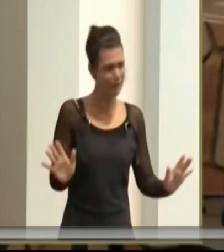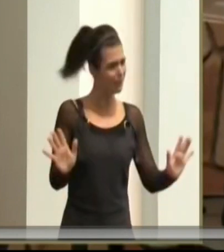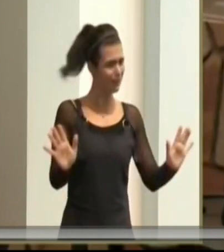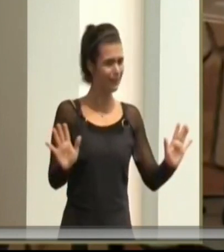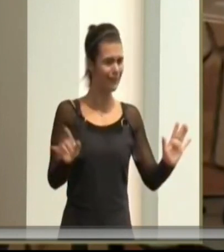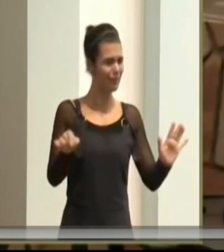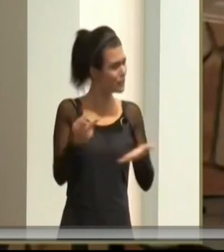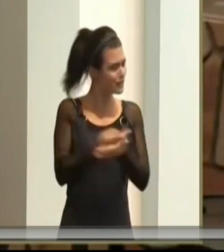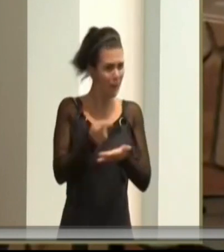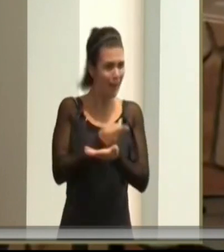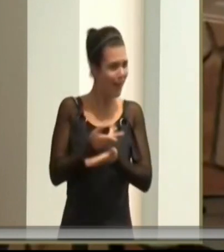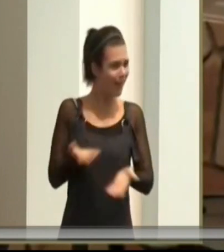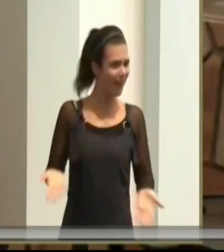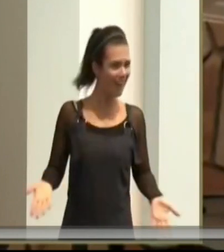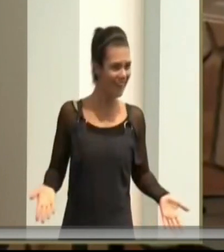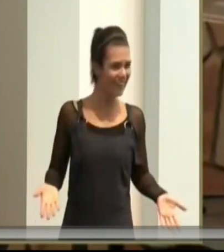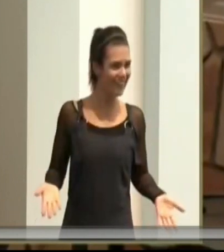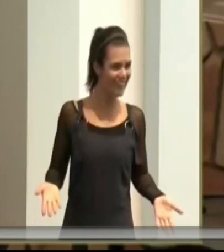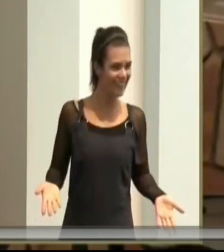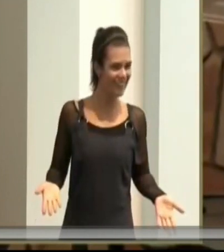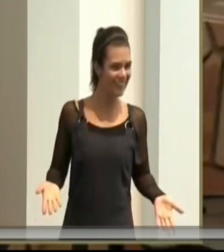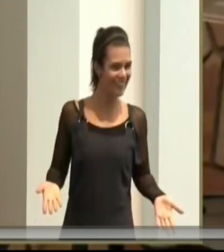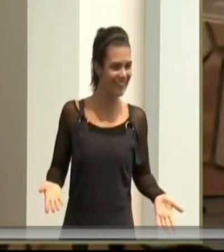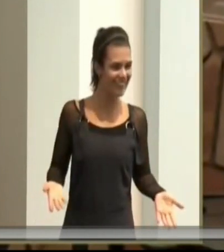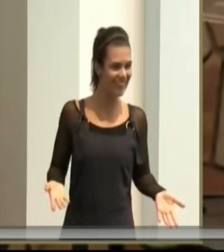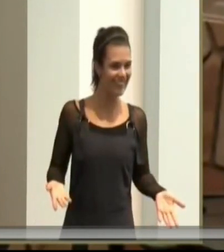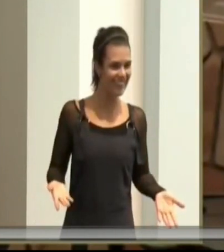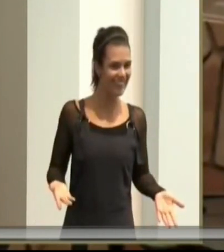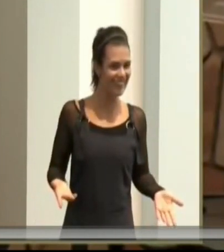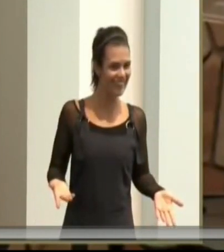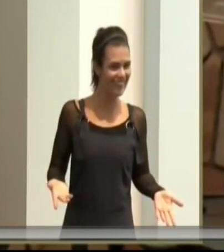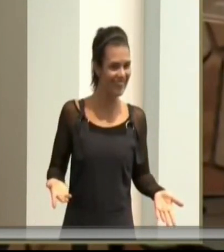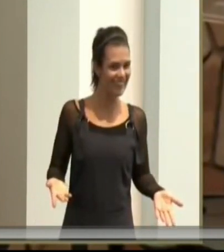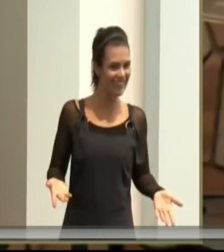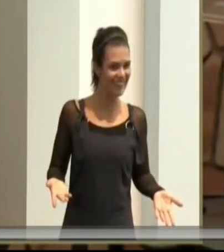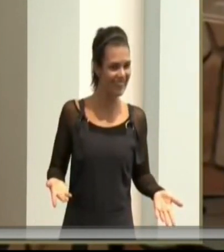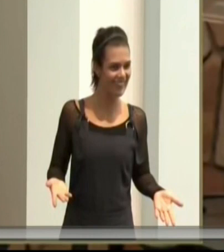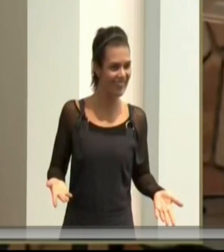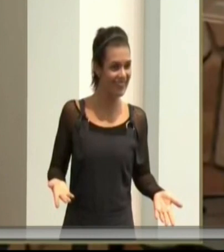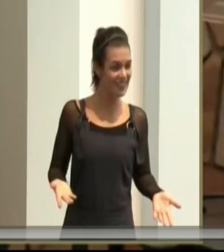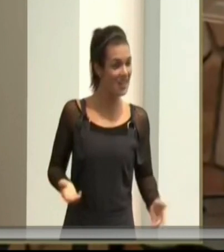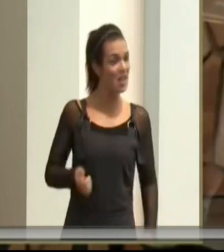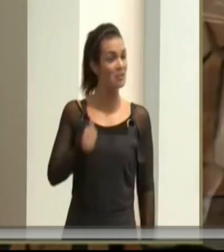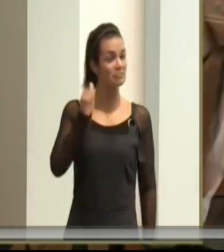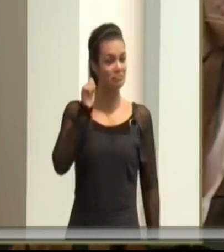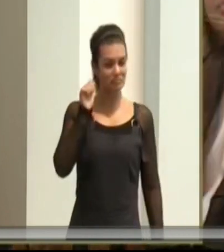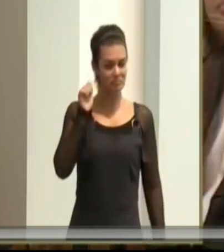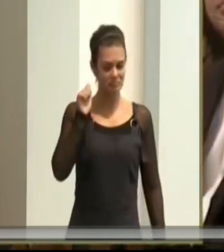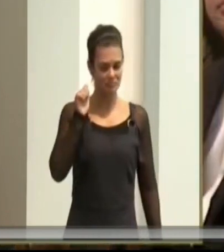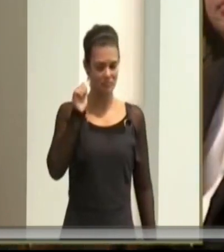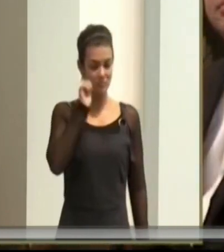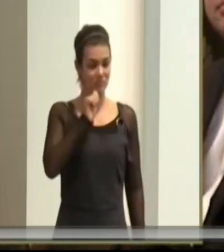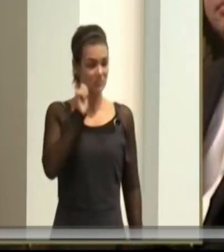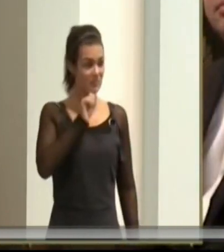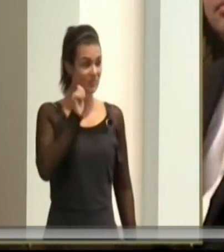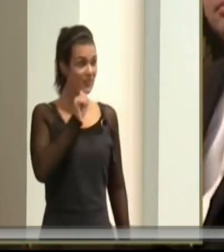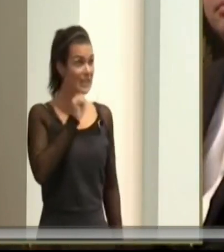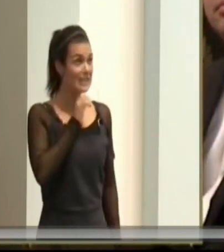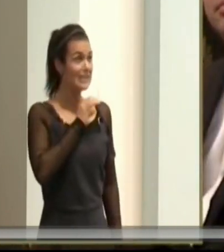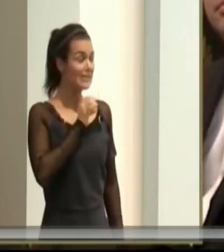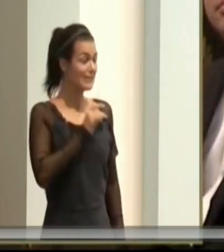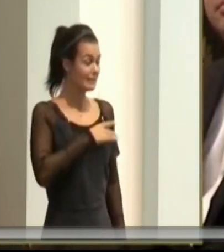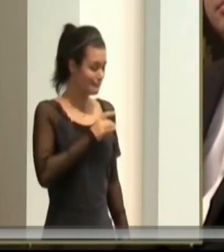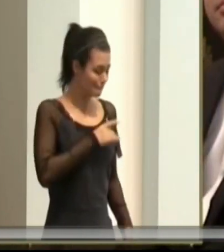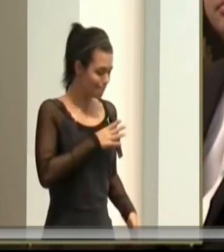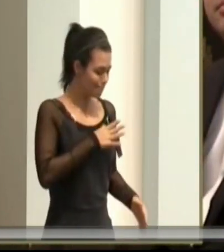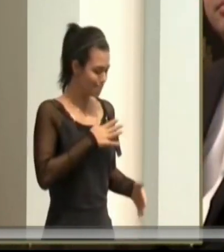capítulo 24, verso de número 5 do Evangelho de Lucas: estando elas possuídas de temor, baixando os olhos